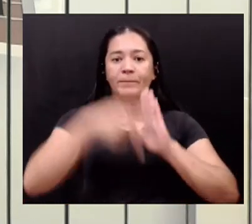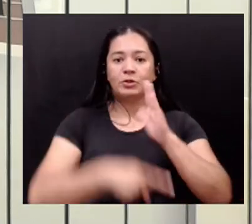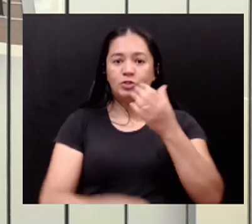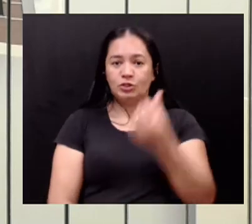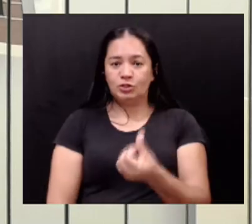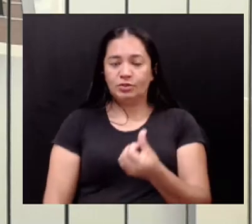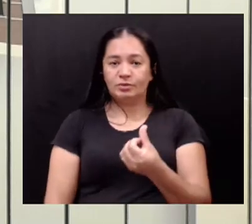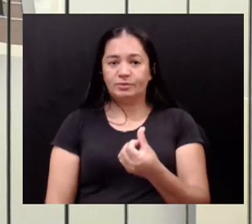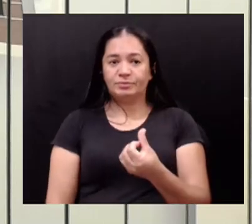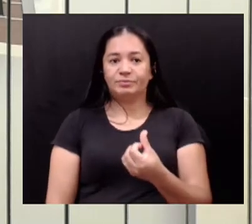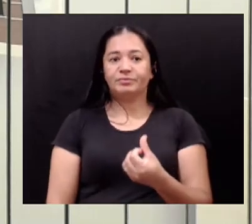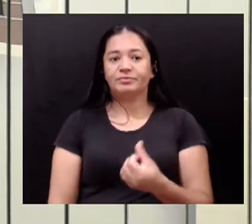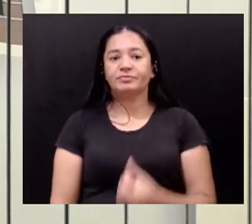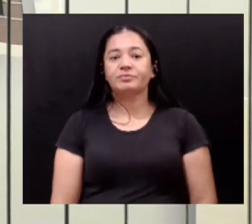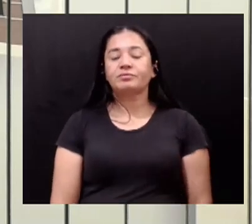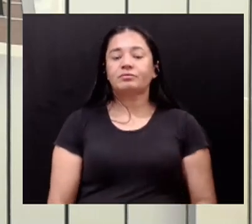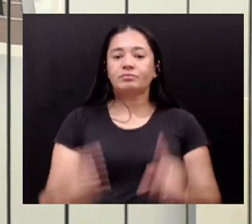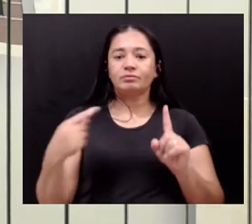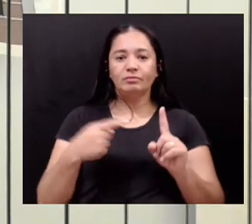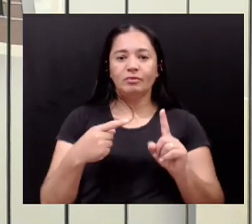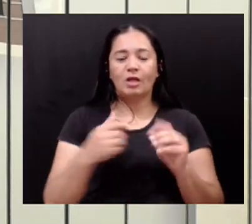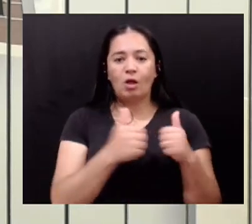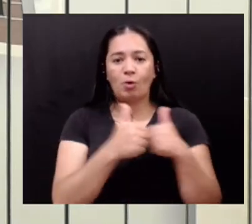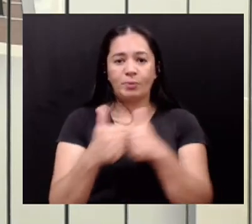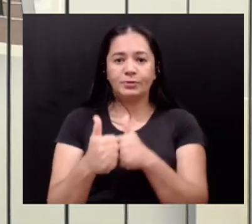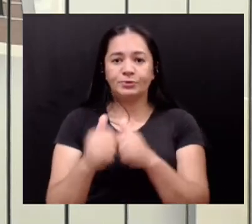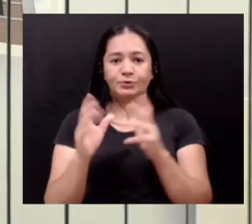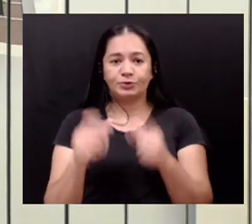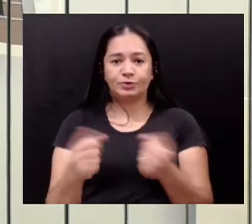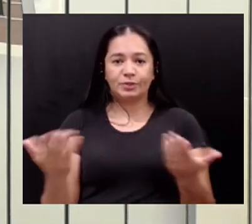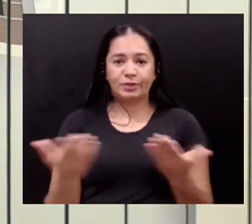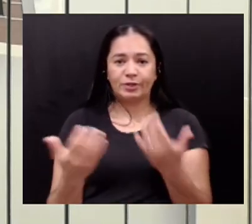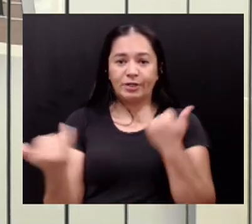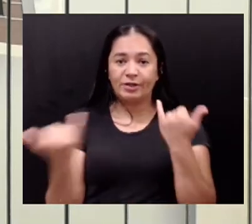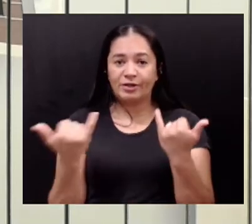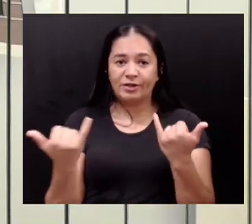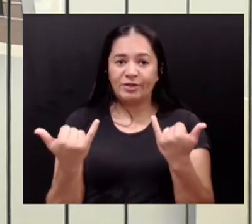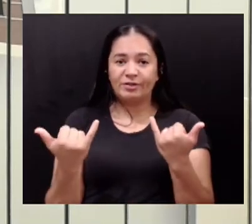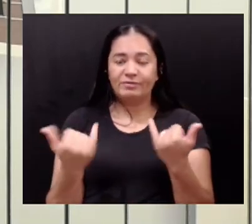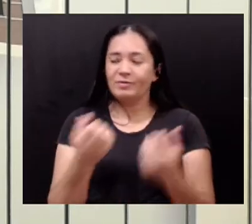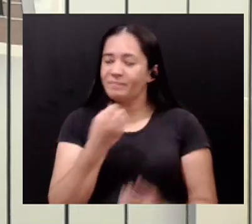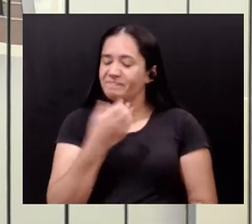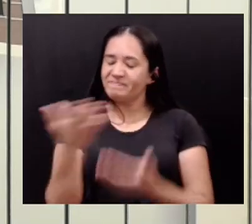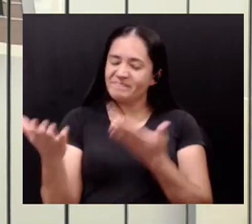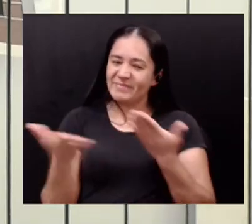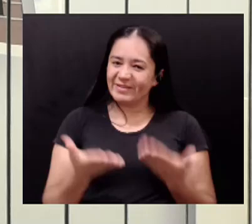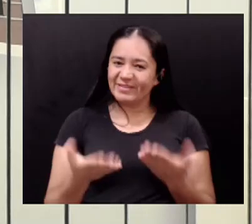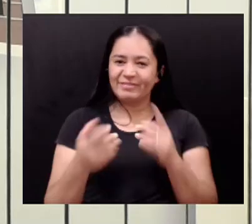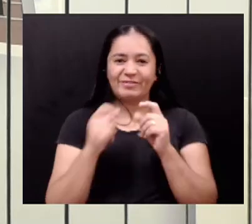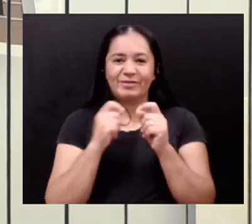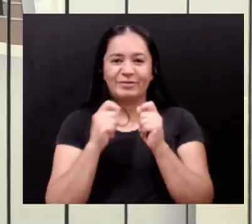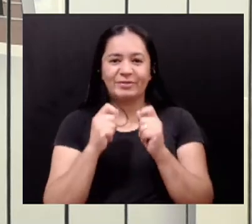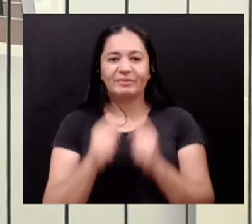André Aranha acompanhou tudo e traz agora as informações. Seja bem-vindo e boa tarde, André.